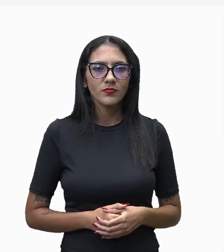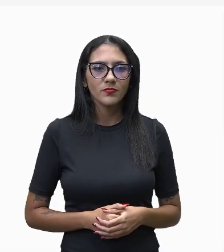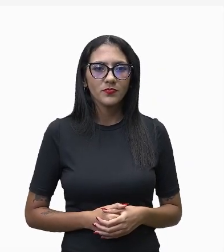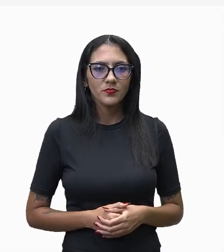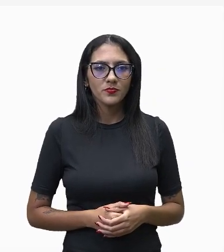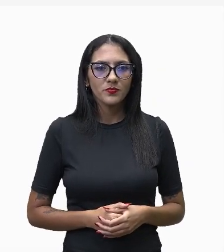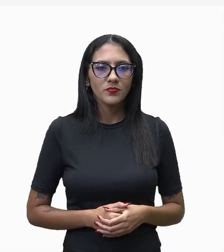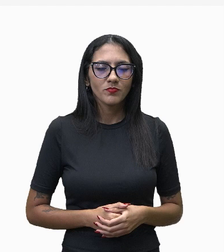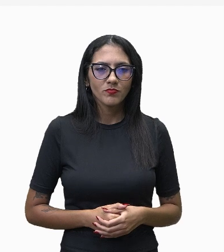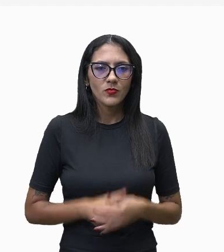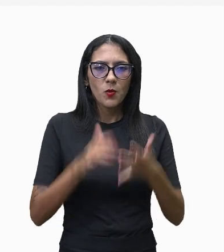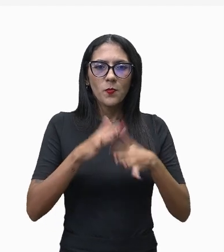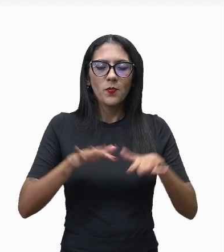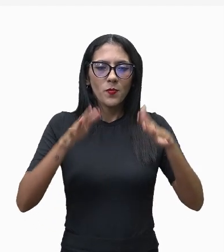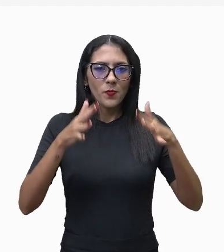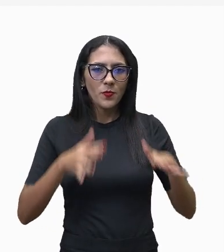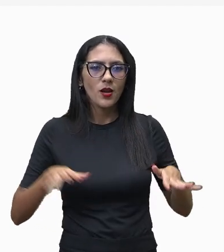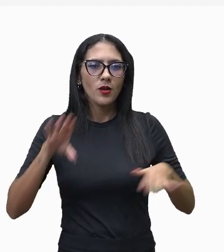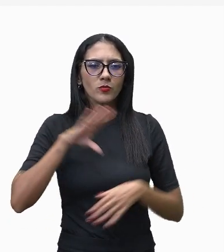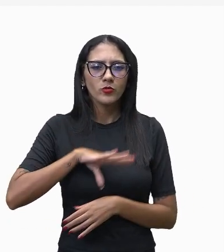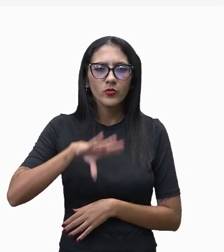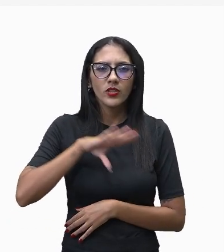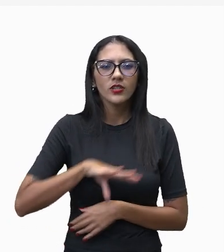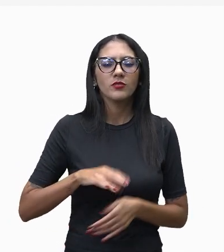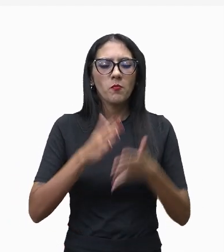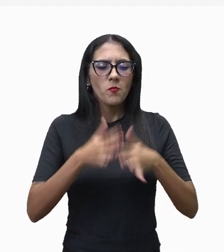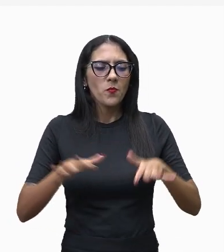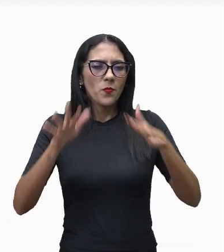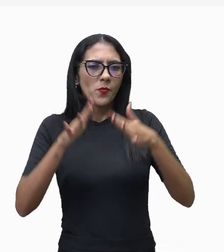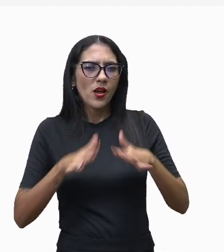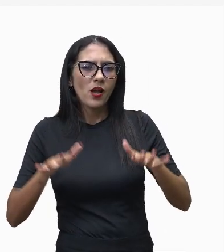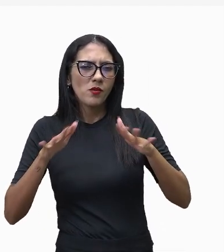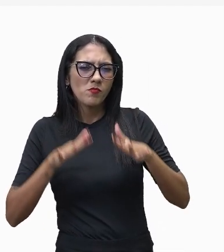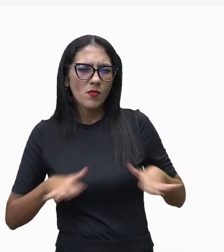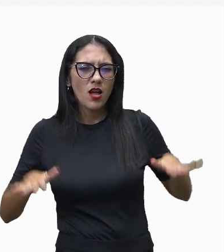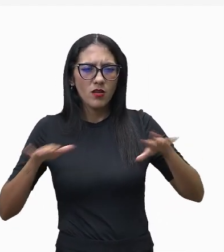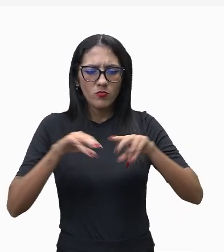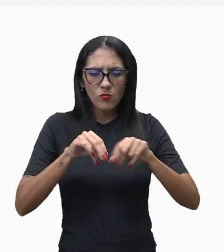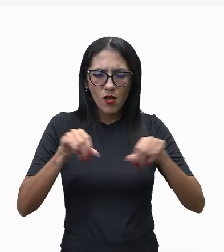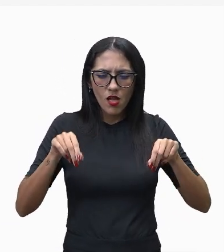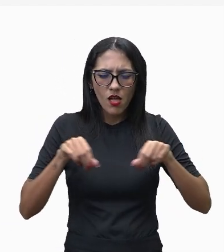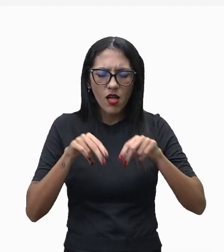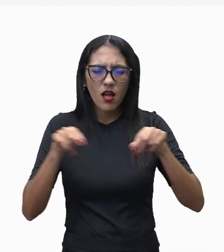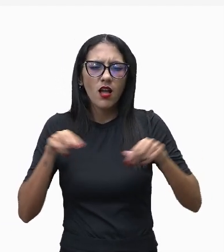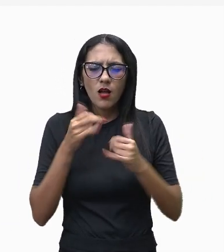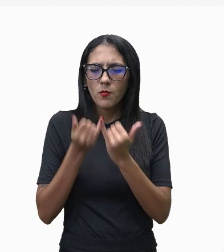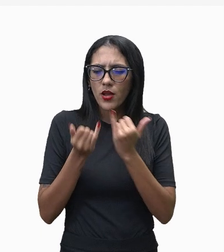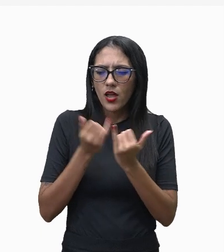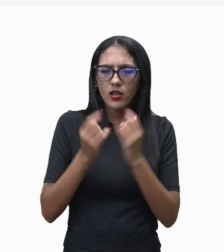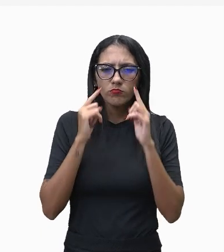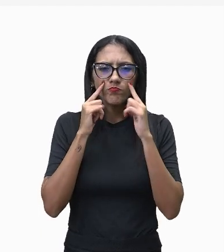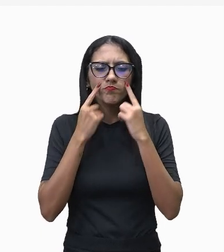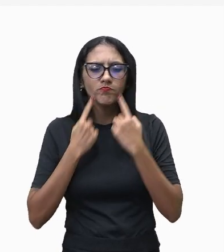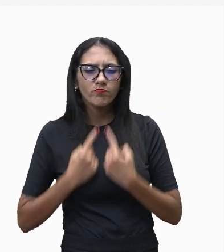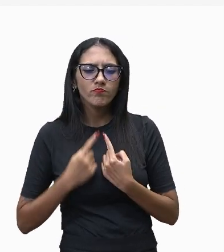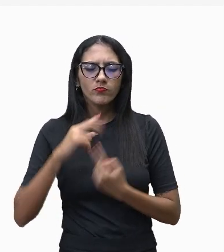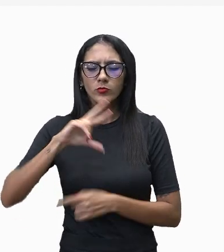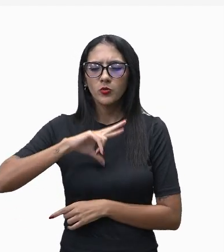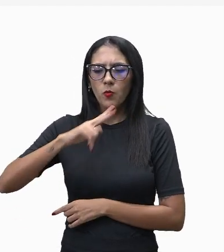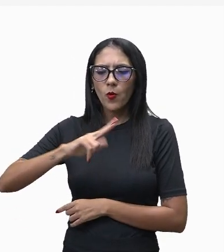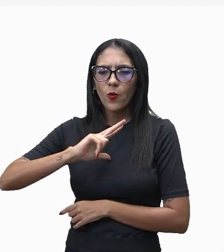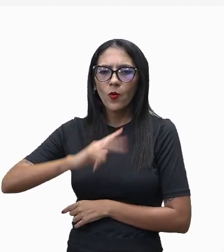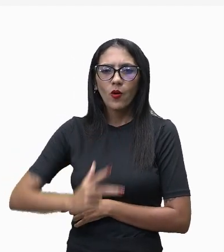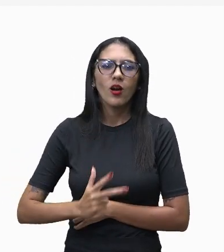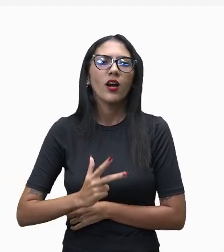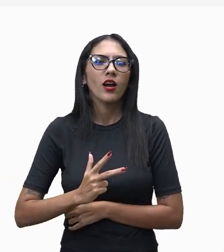Mar Português. Ó mar salgado, quanto do teu sal são lágrimas de Portugal. Por te